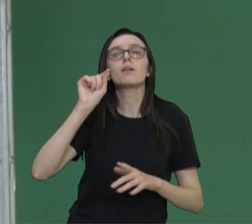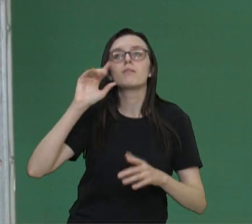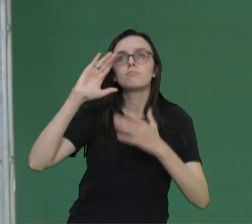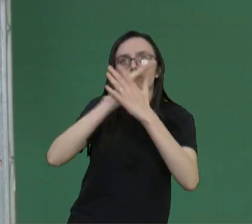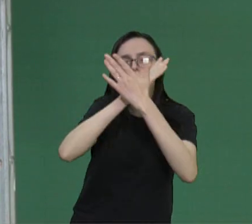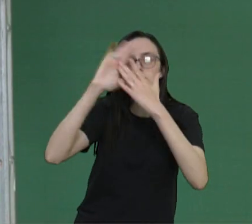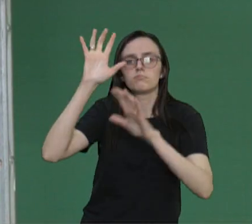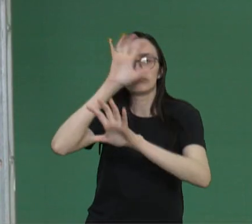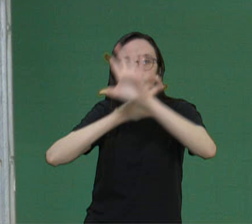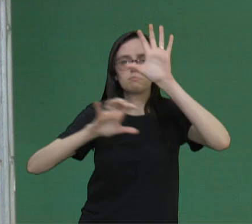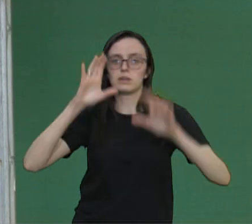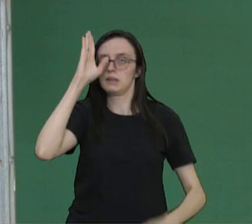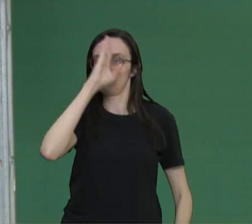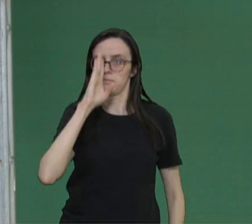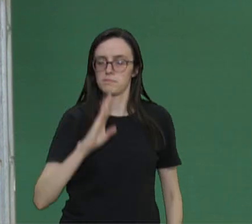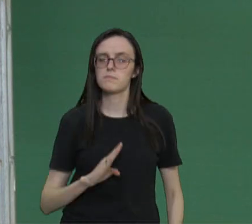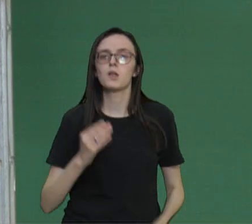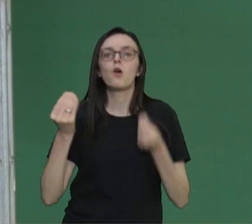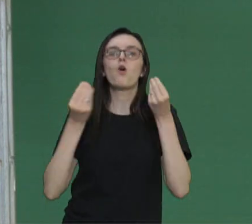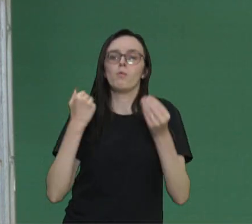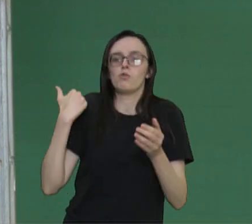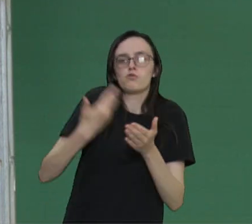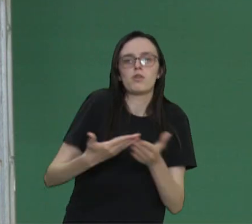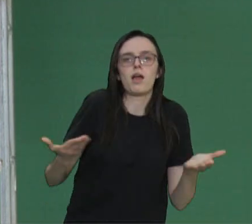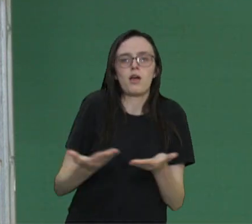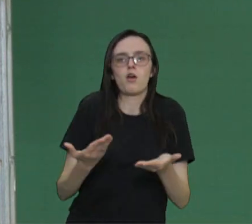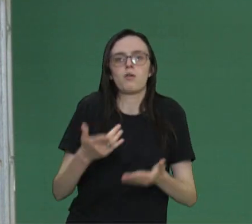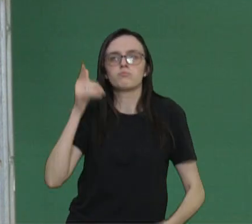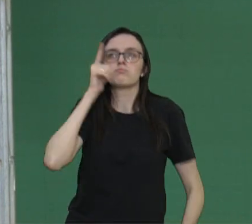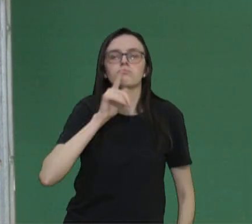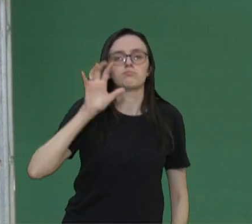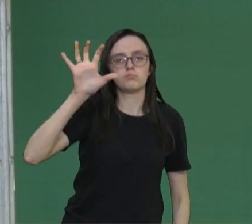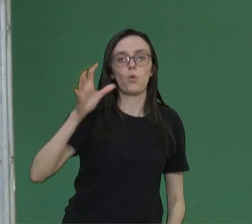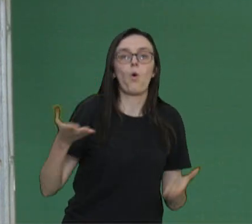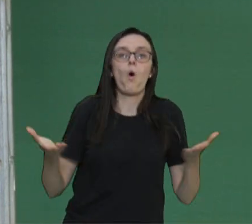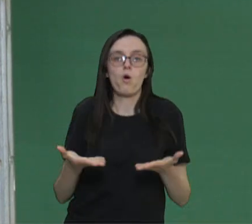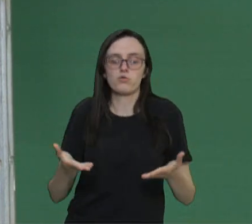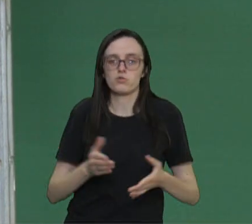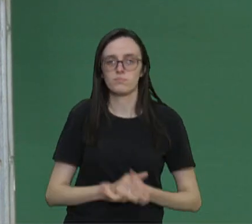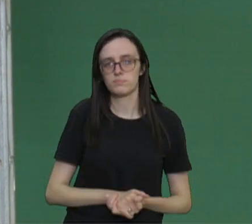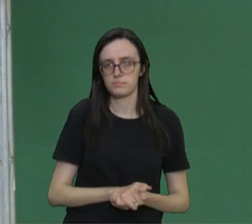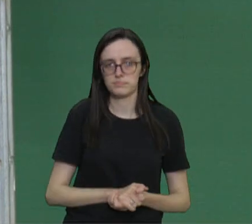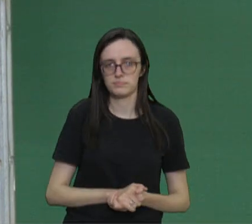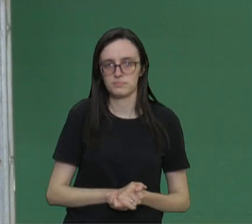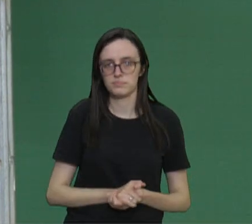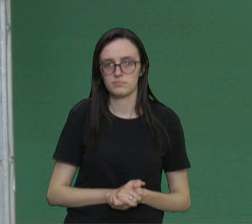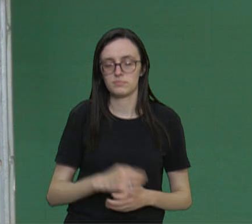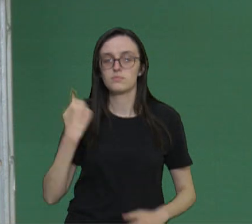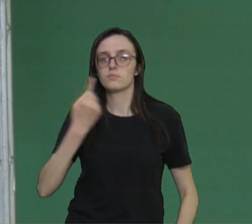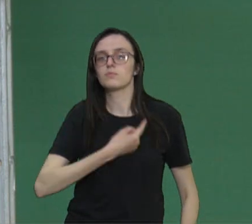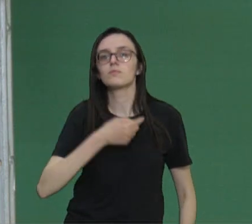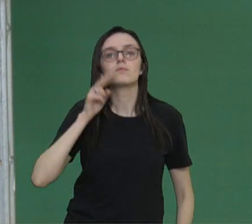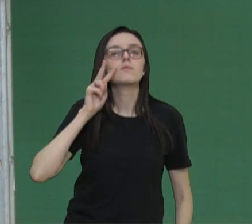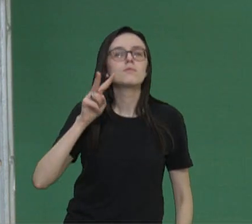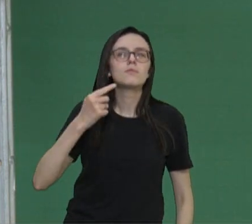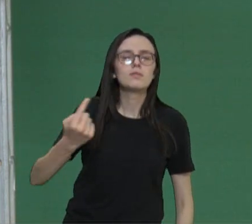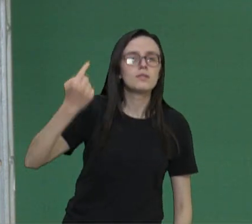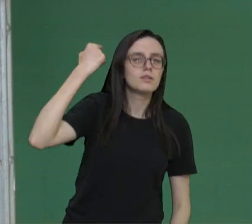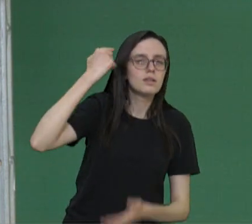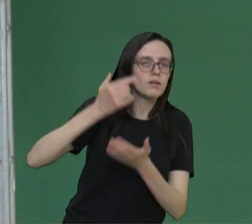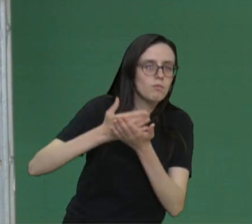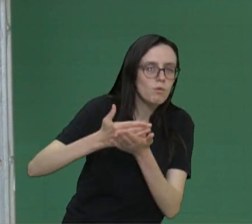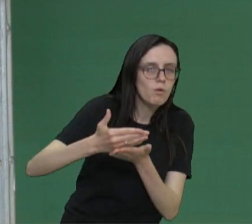território brasileiro, como ele chegou a ser e como ele é hoje, né? Então, nós vimos que lá no início,